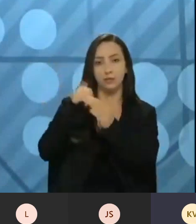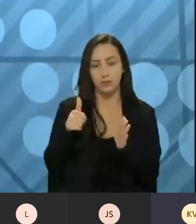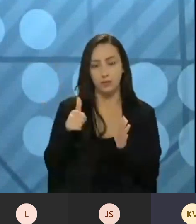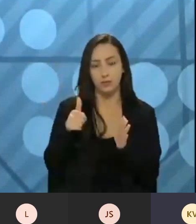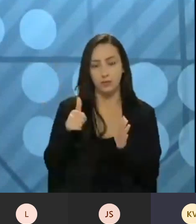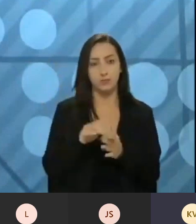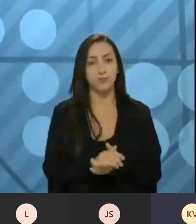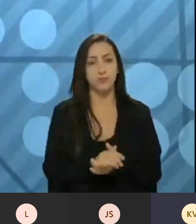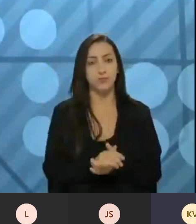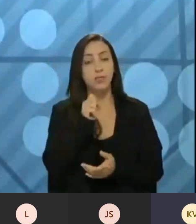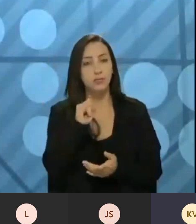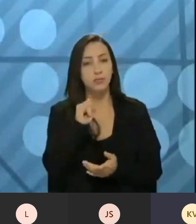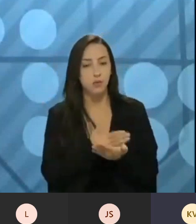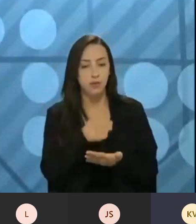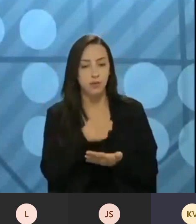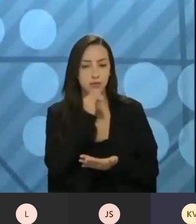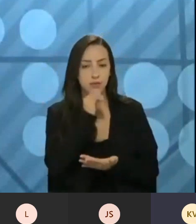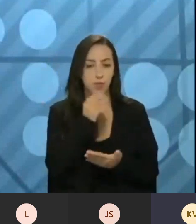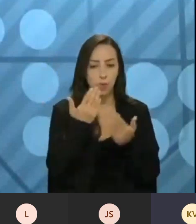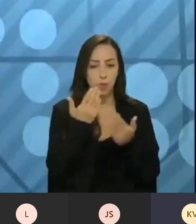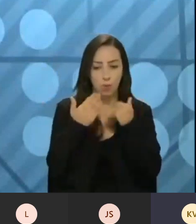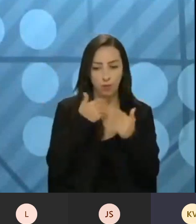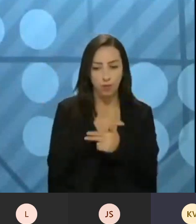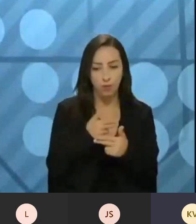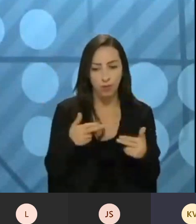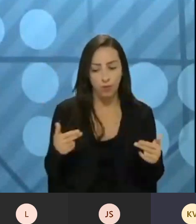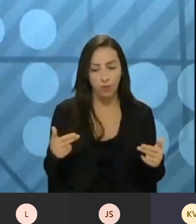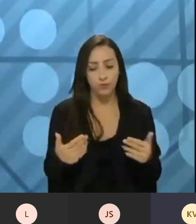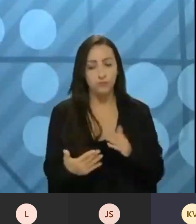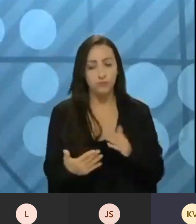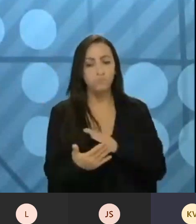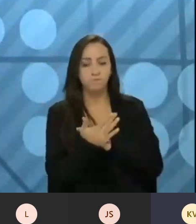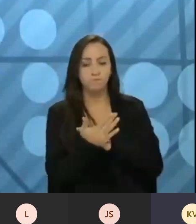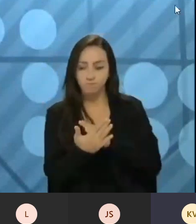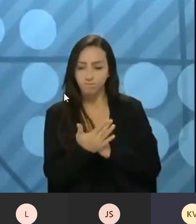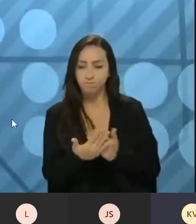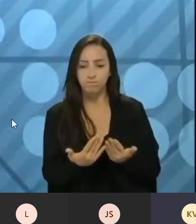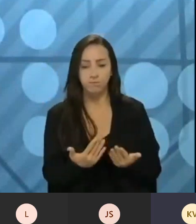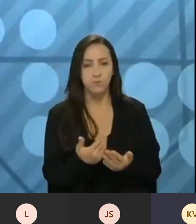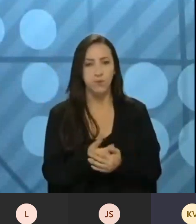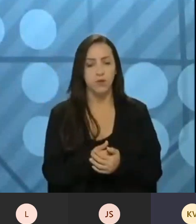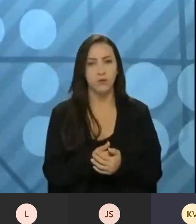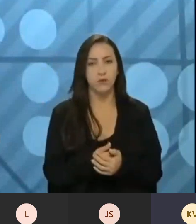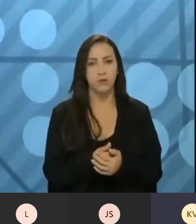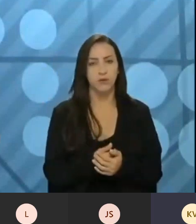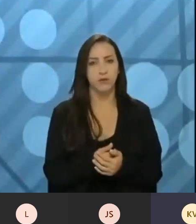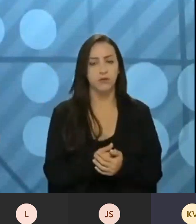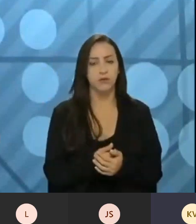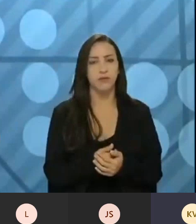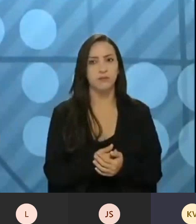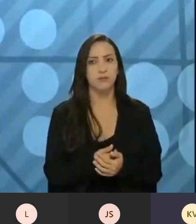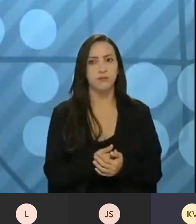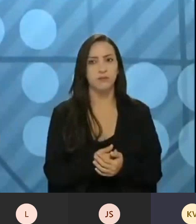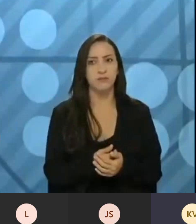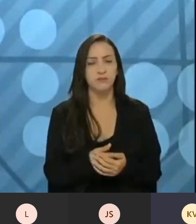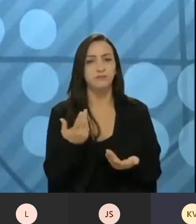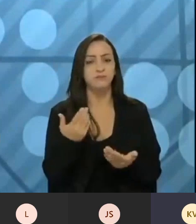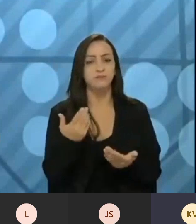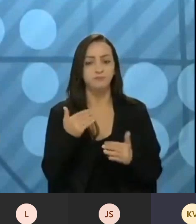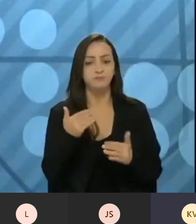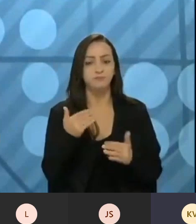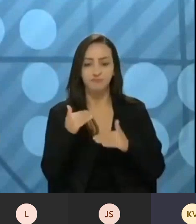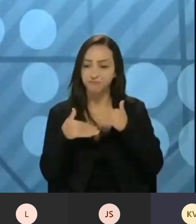fora. Se a gente começa a fazer o uso de substâncias que nos ajudam a repor esse tipo de deficiência, em